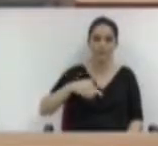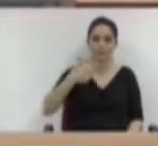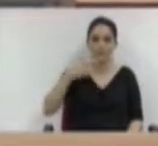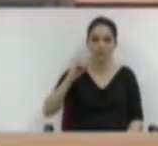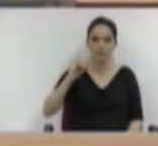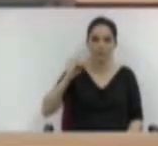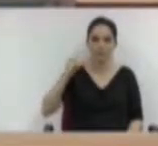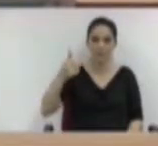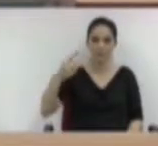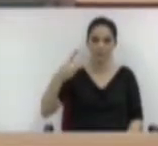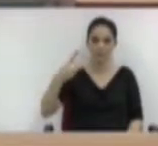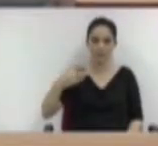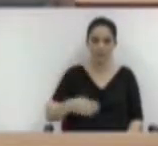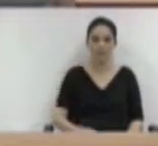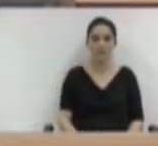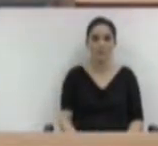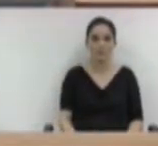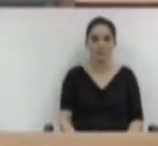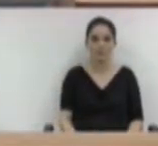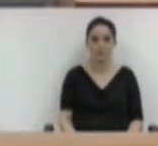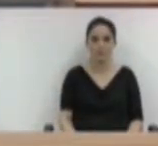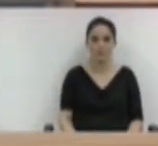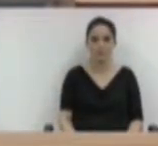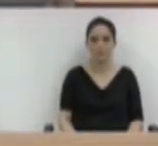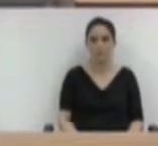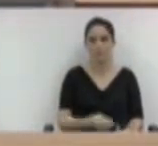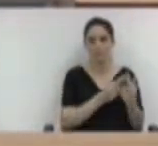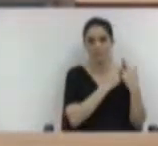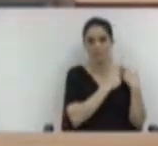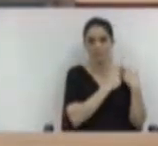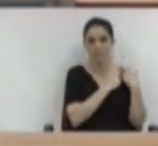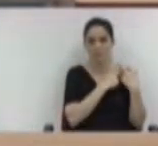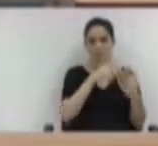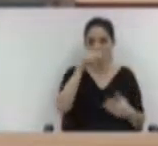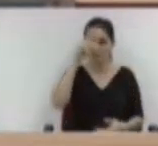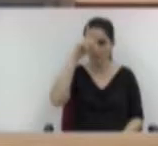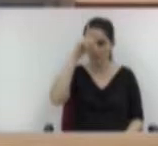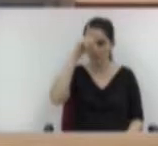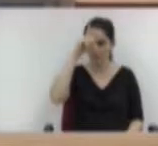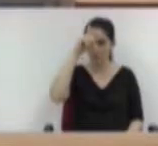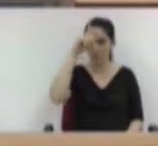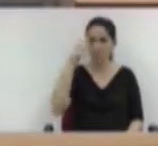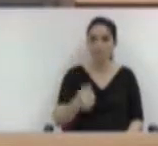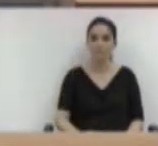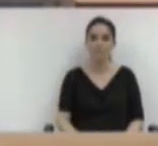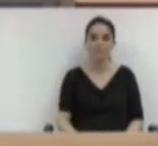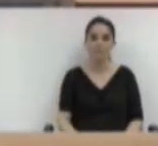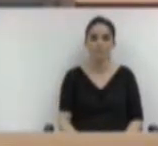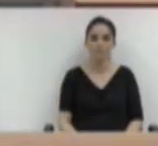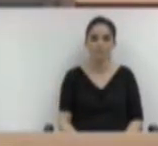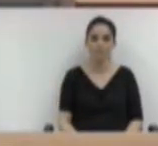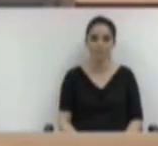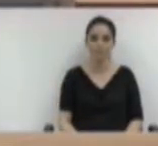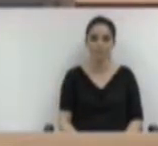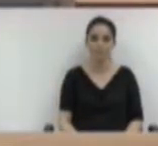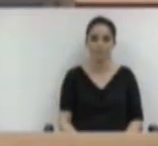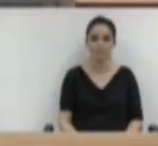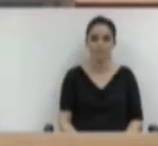362/2013. Autor, vereador Sidney Pascotto, Lemão da Jeová Rafá.